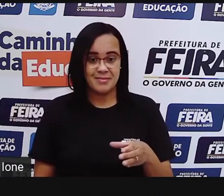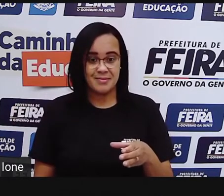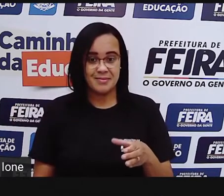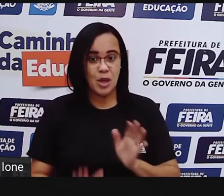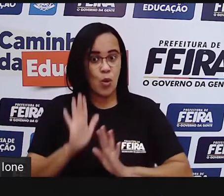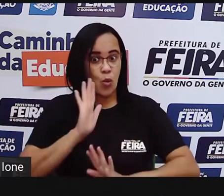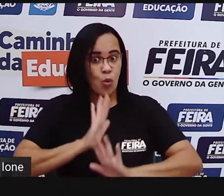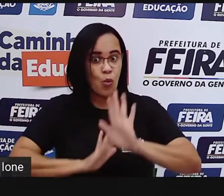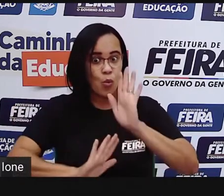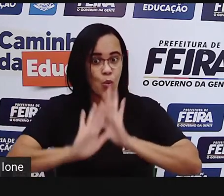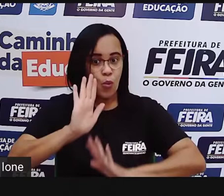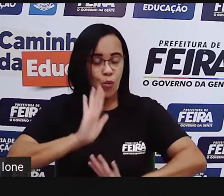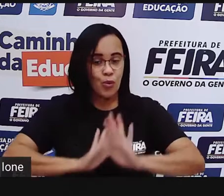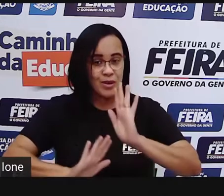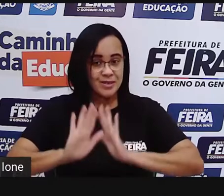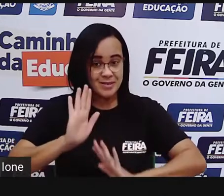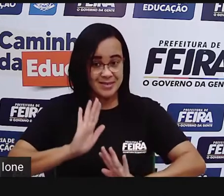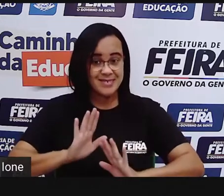derramando aqui.